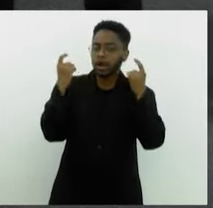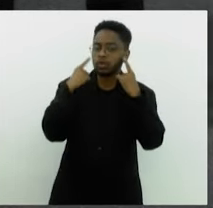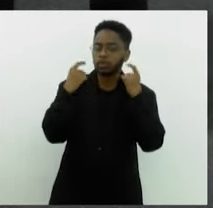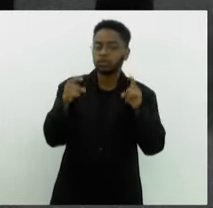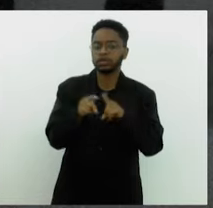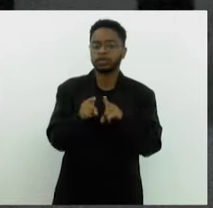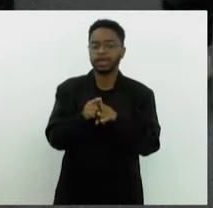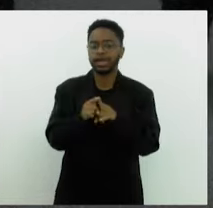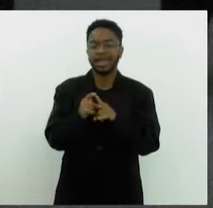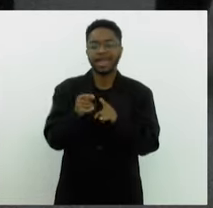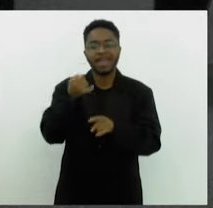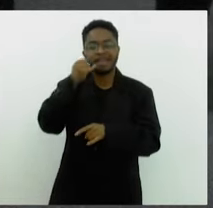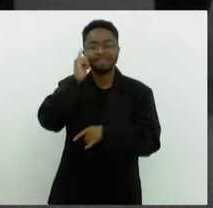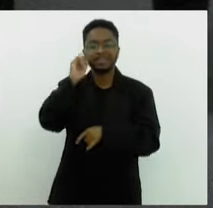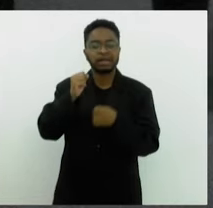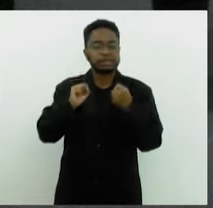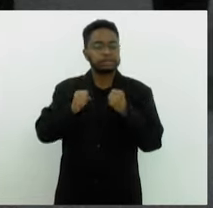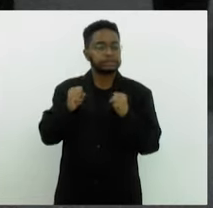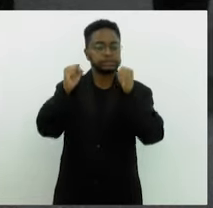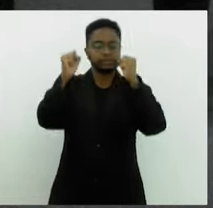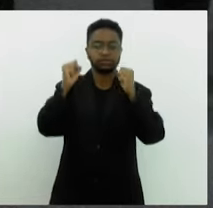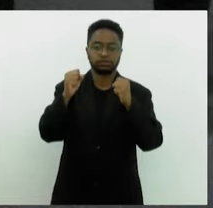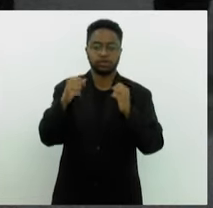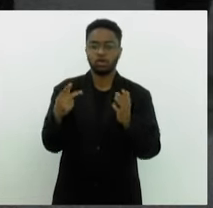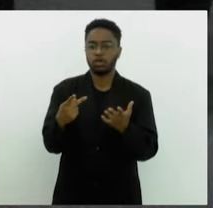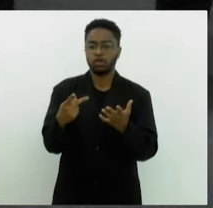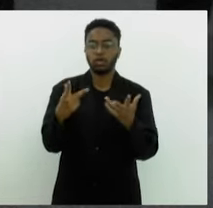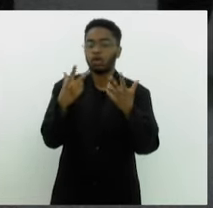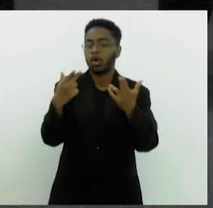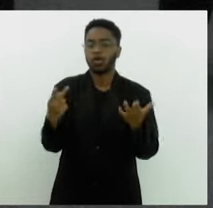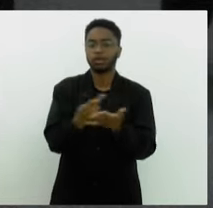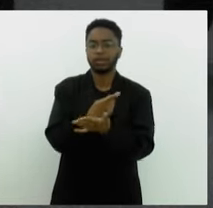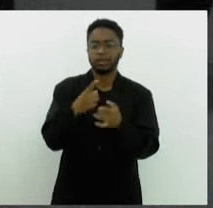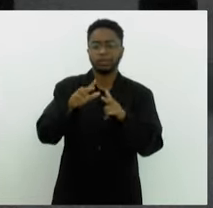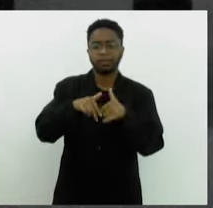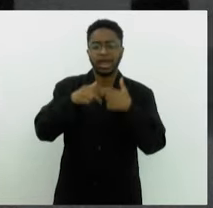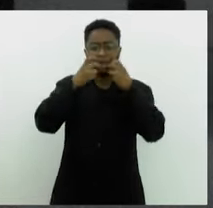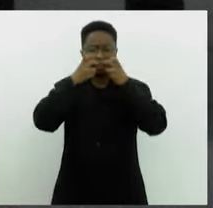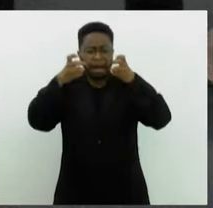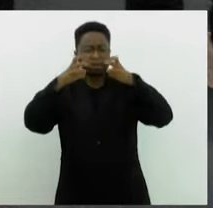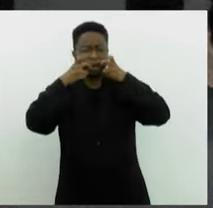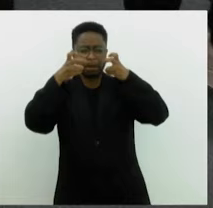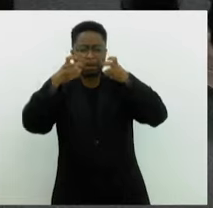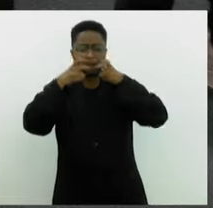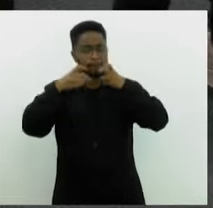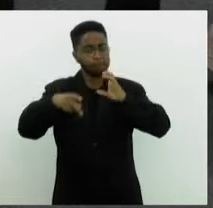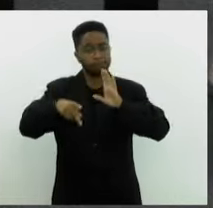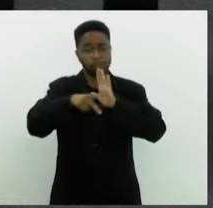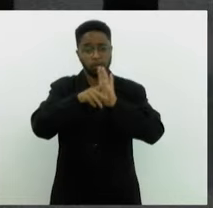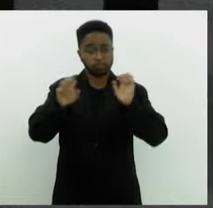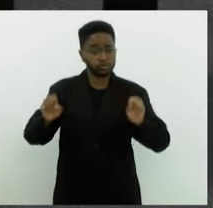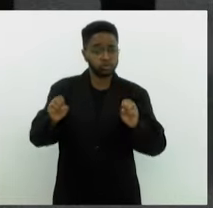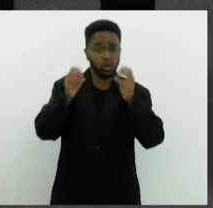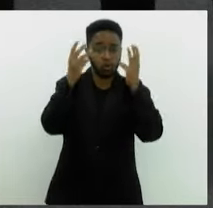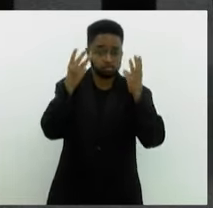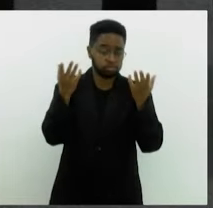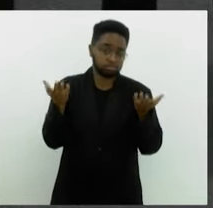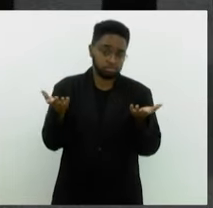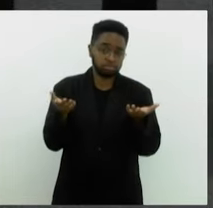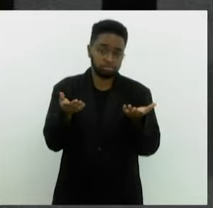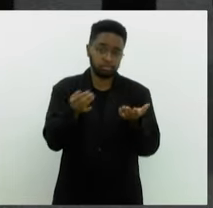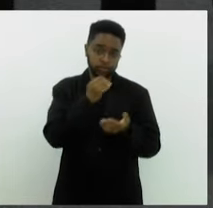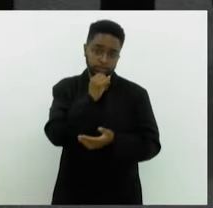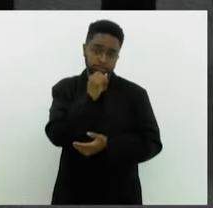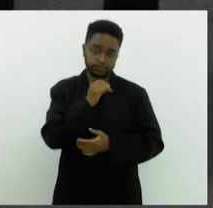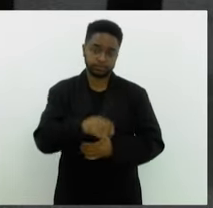fiquem estressadas, como acontece com a gritaria, a correria, que é típico dos grandes shows. Então,